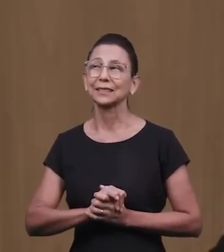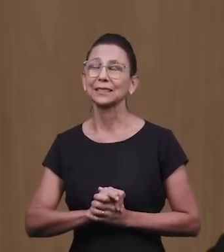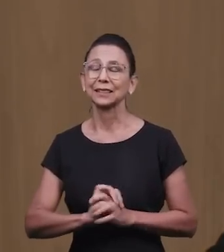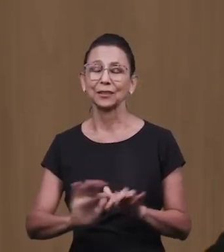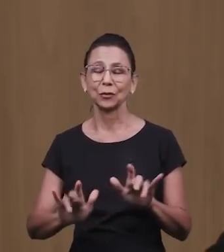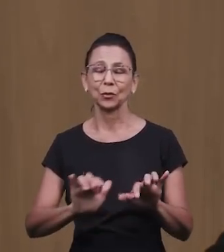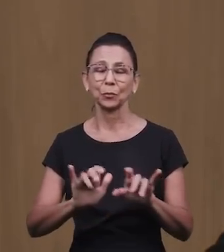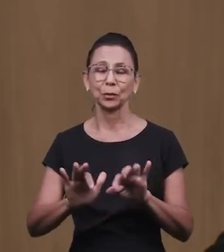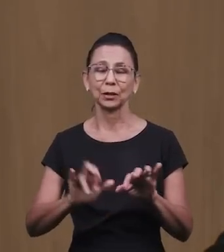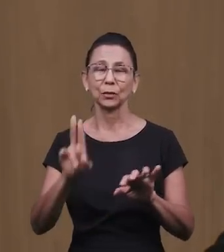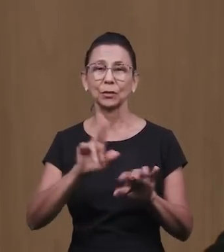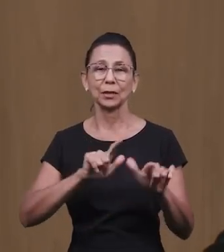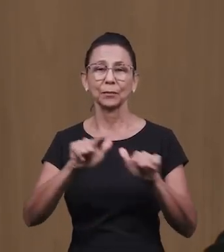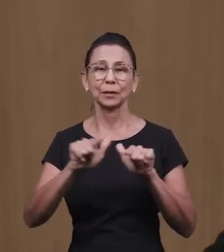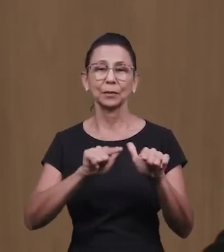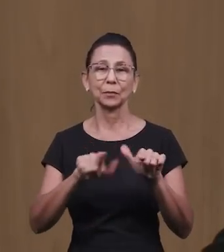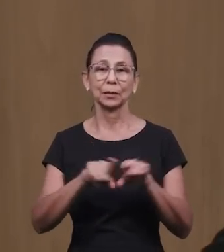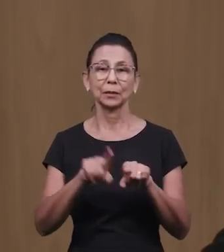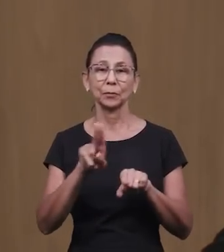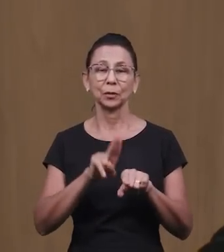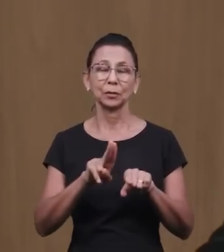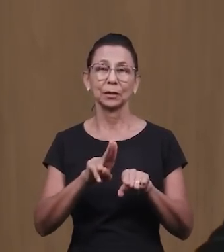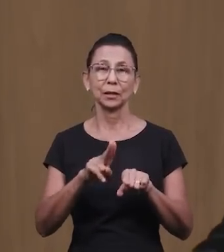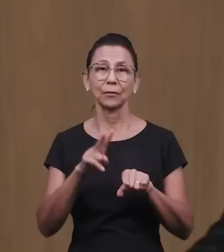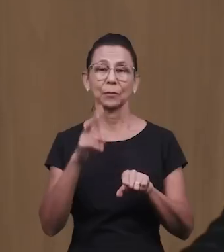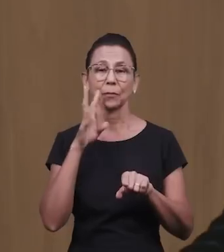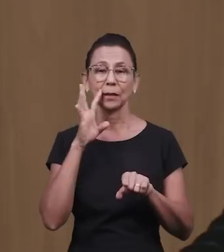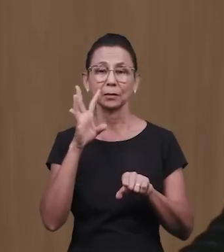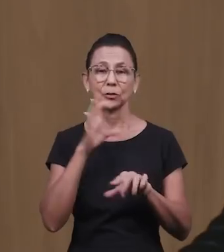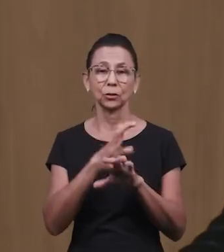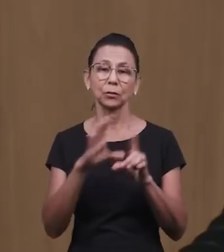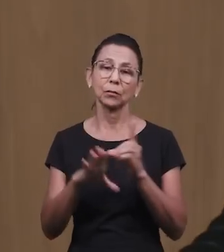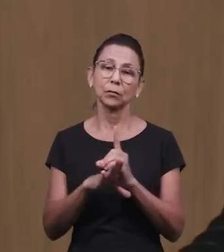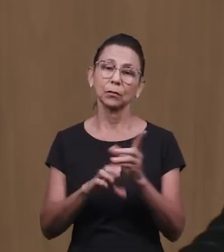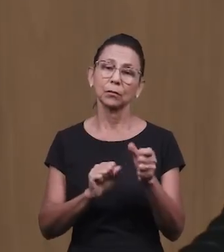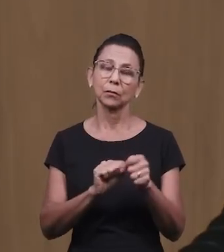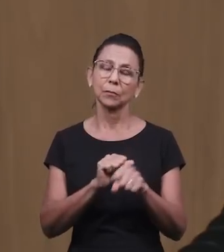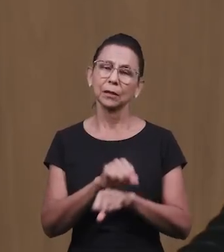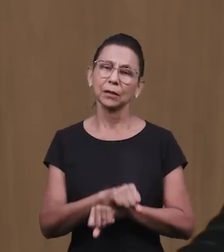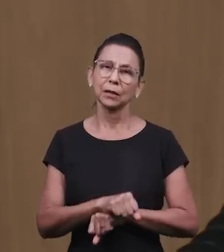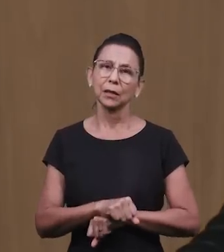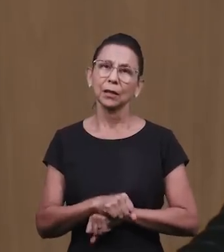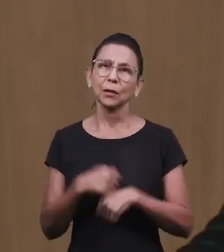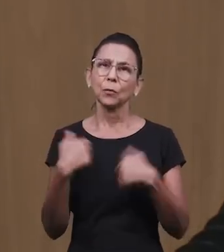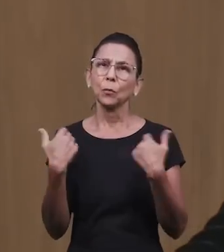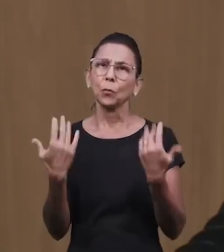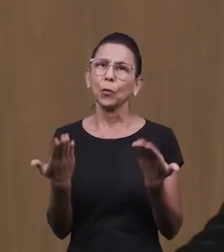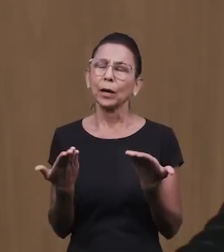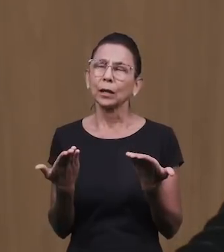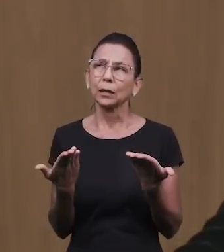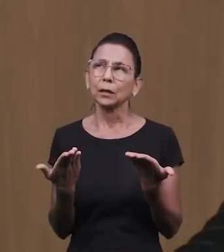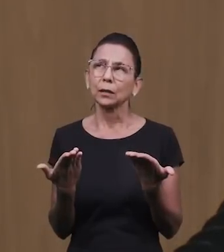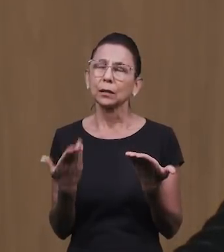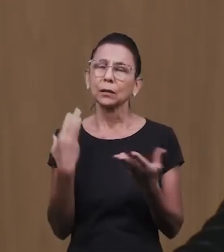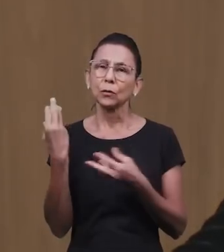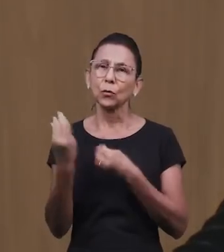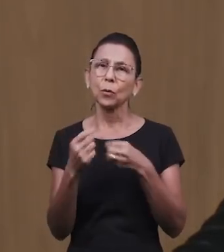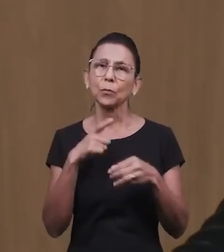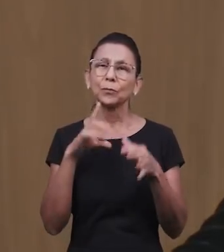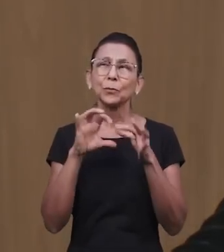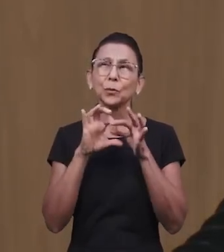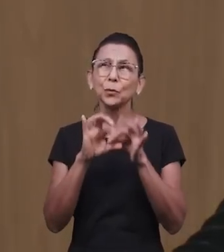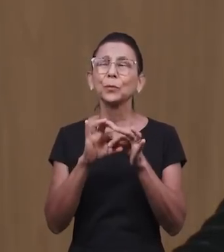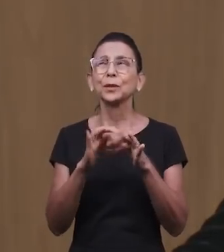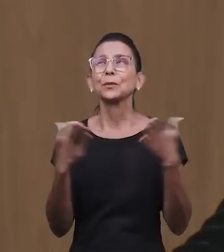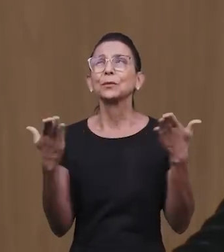computador que eu usava para trabalhar era o mesmo computador que eu usava muitas vezes para assistir o culto, para assistir um seminário, e eu falava, como é que eu vou entrar em